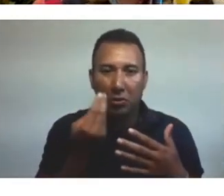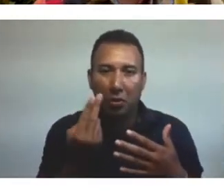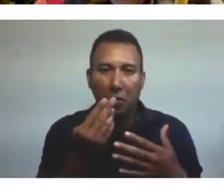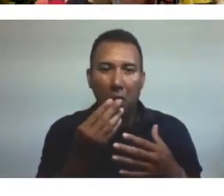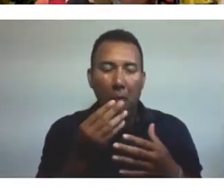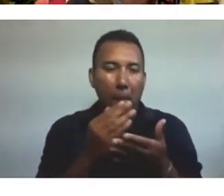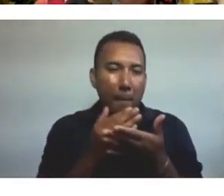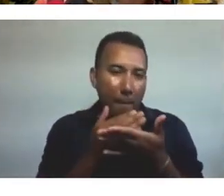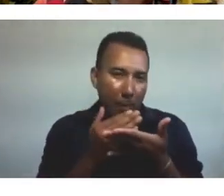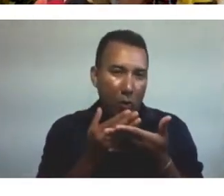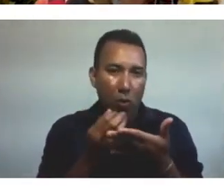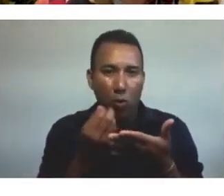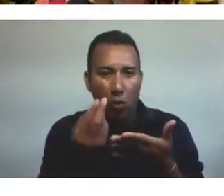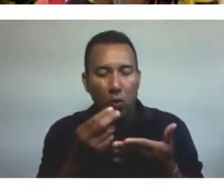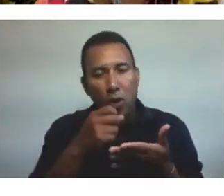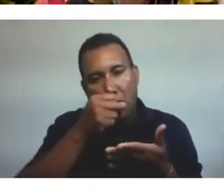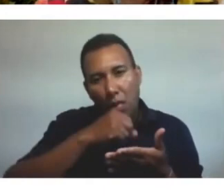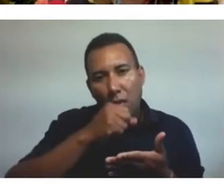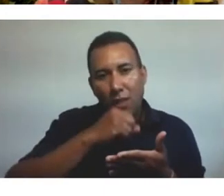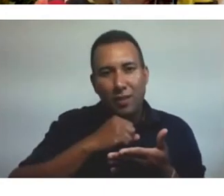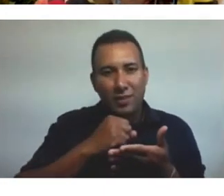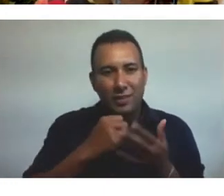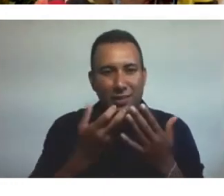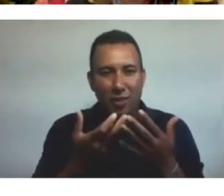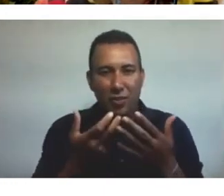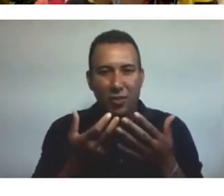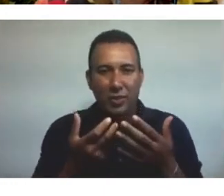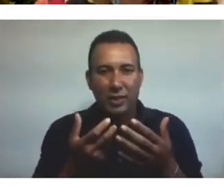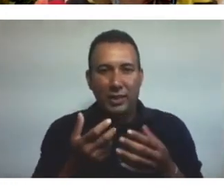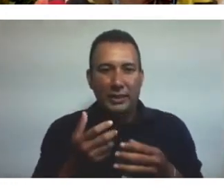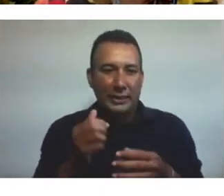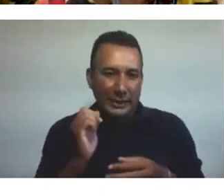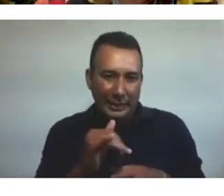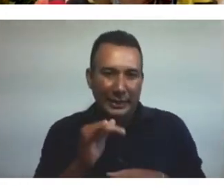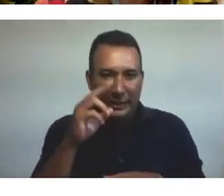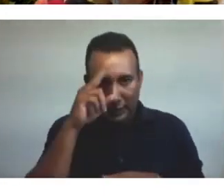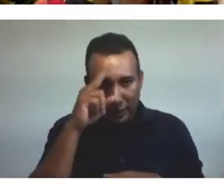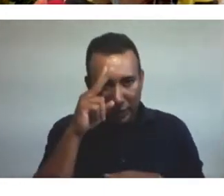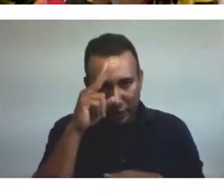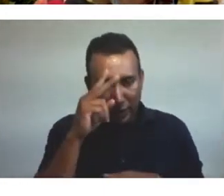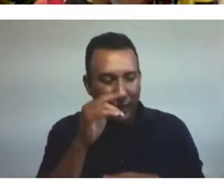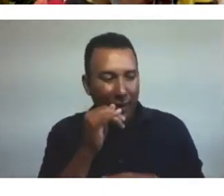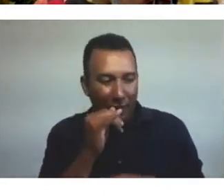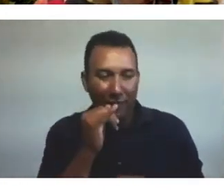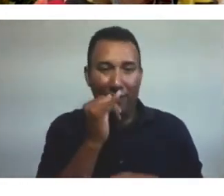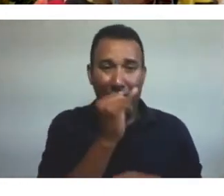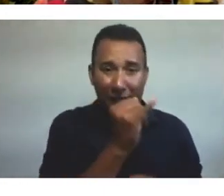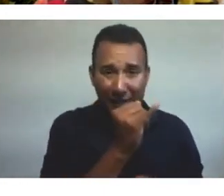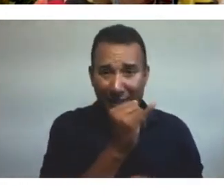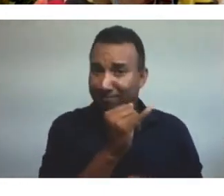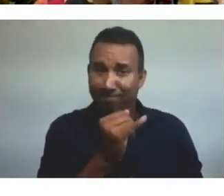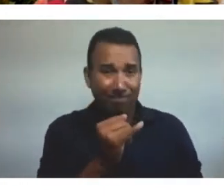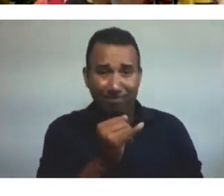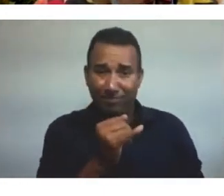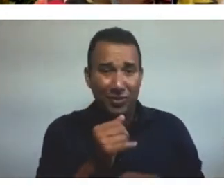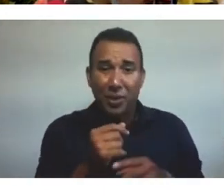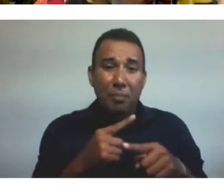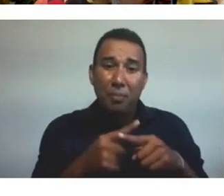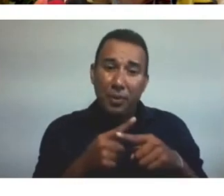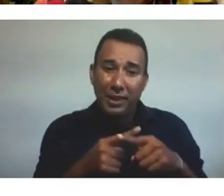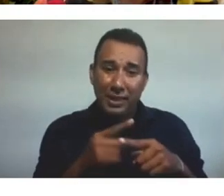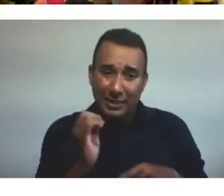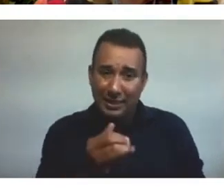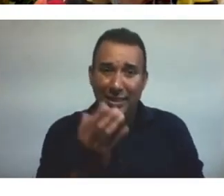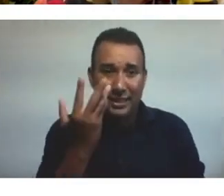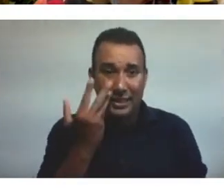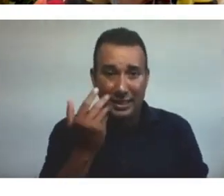sorvete, e aí também nós não podemos levar essa história para a criança, visto que as crianças que estão internadas,